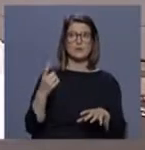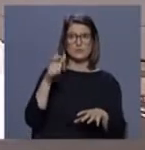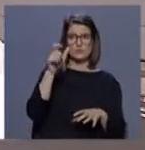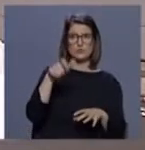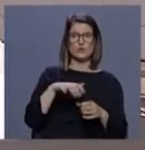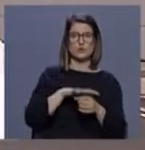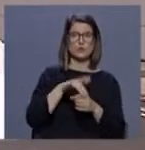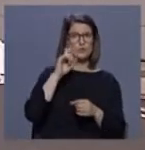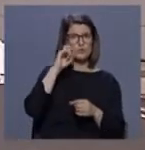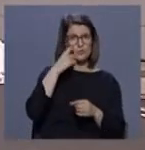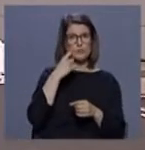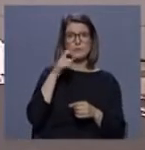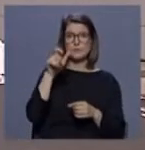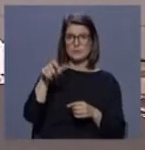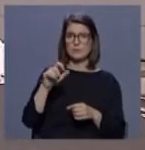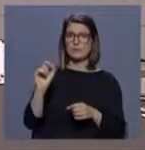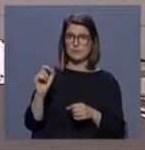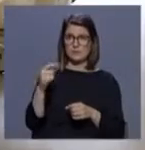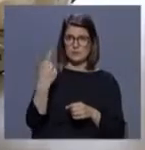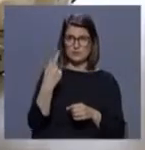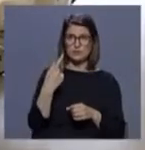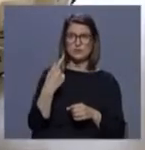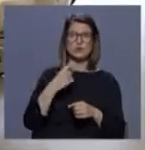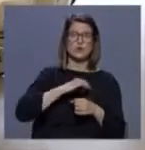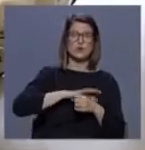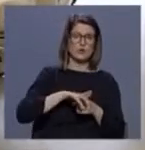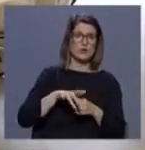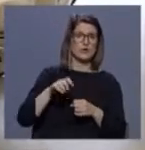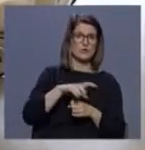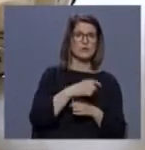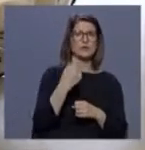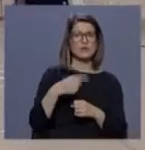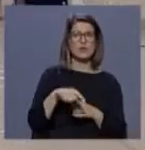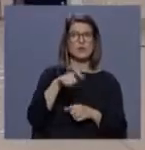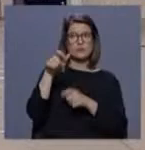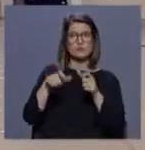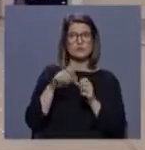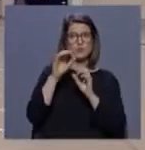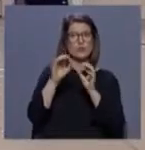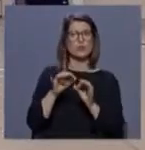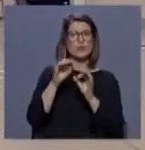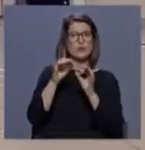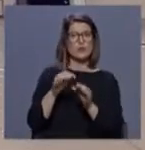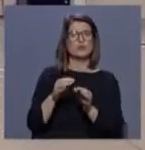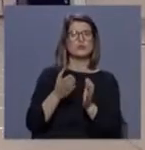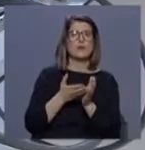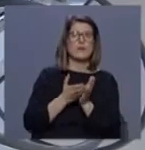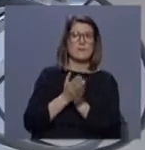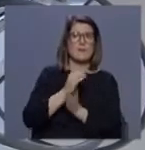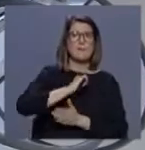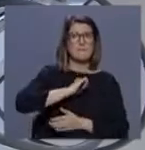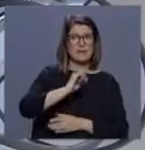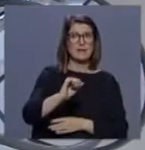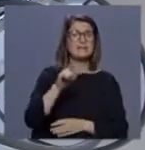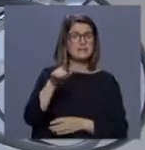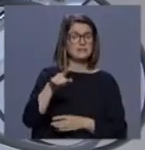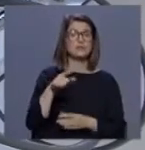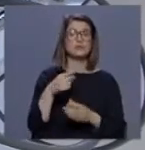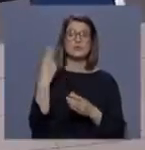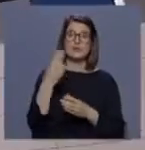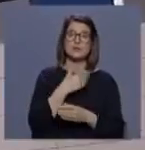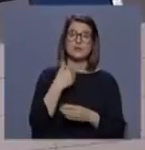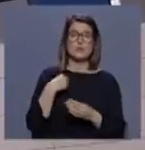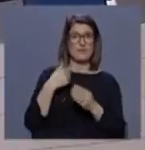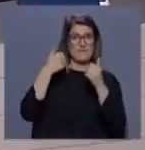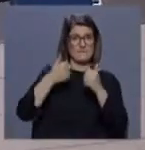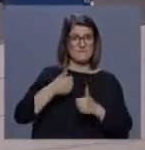o primeiro caso positivo e os primeiros doentes em cuidados intensivos afirma que o fator de sucesso da resposta desta unidade de